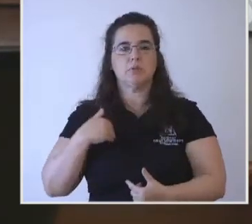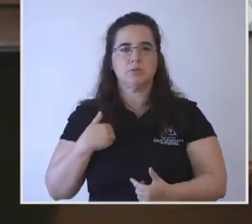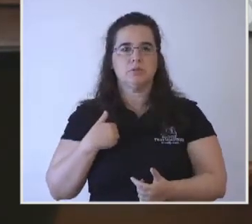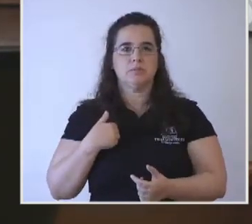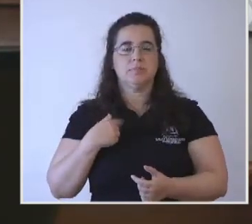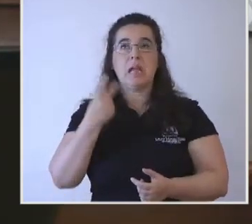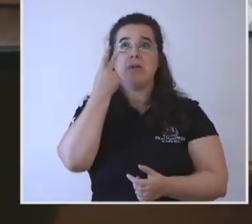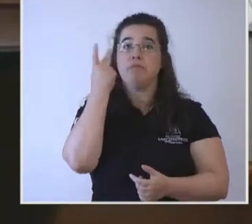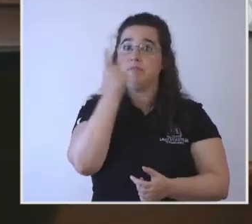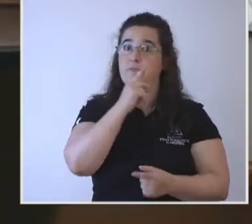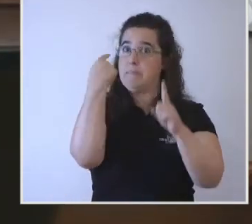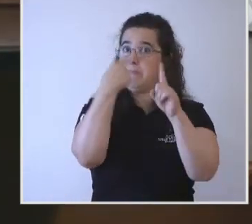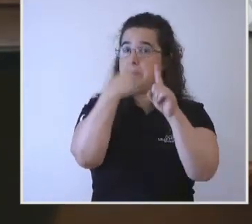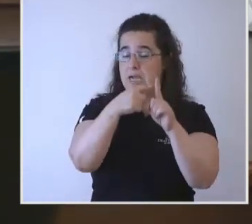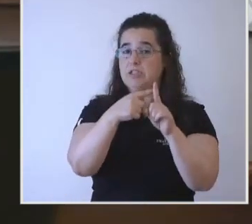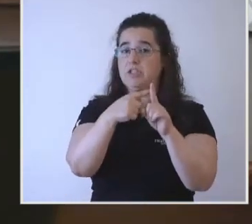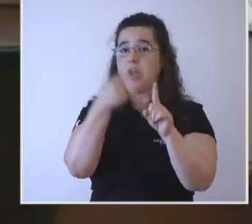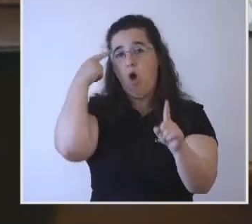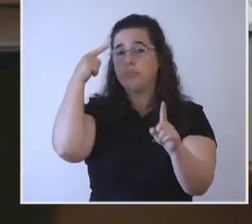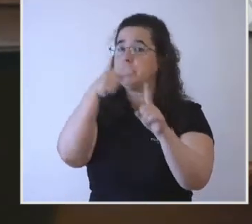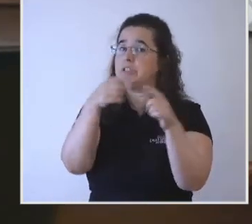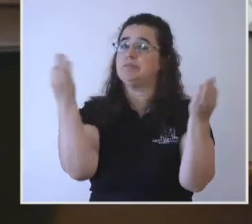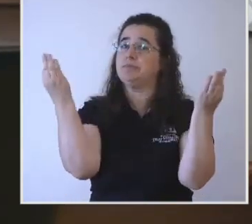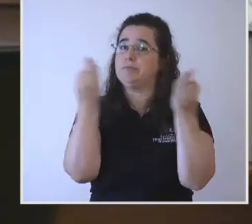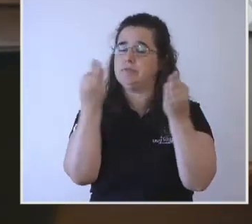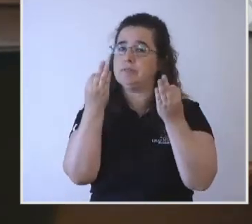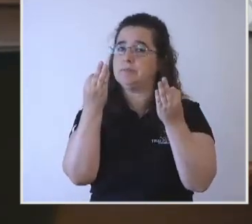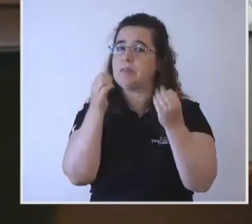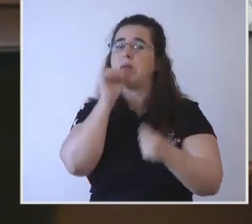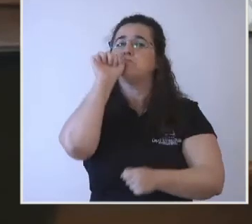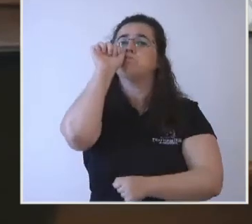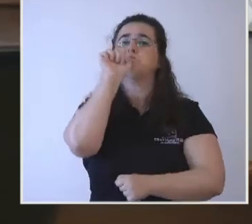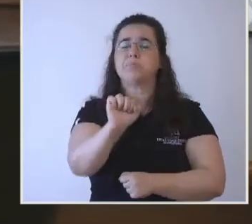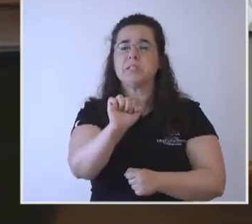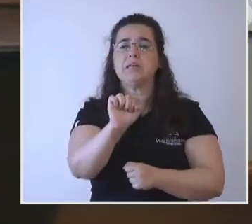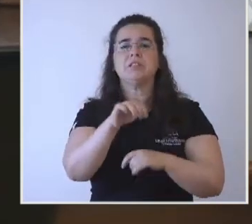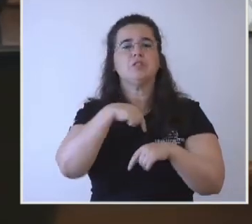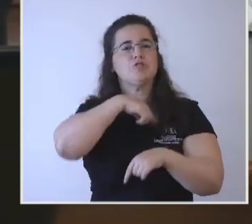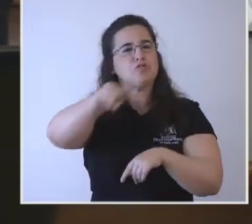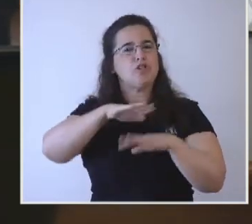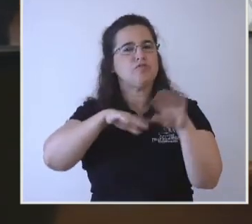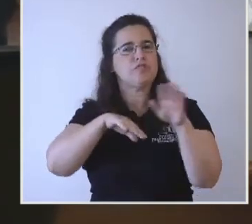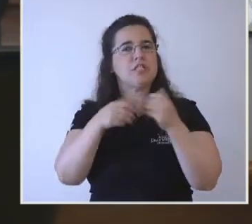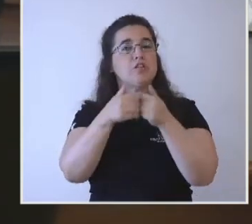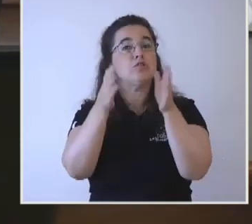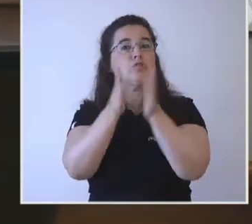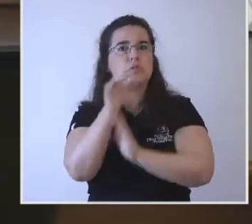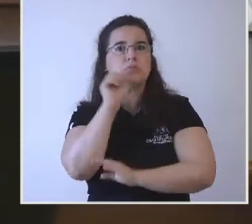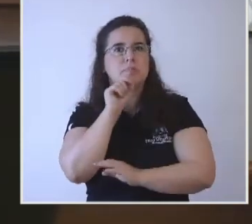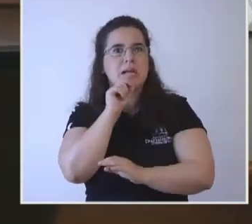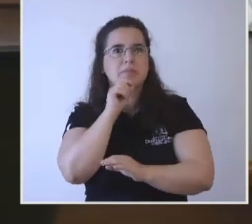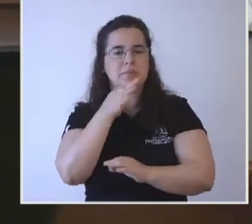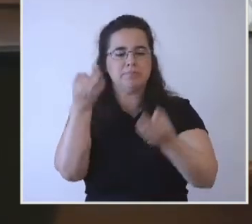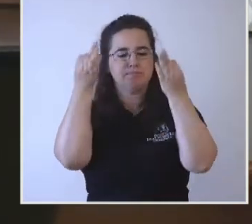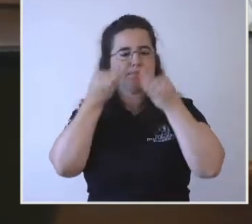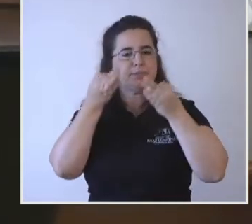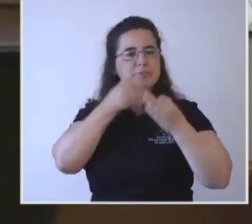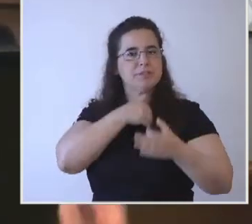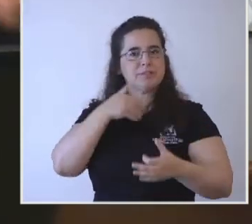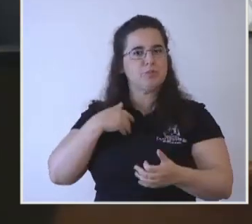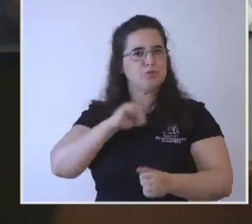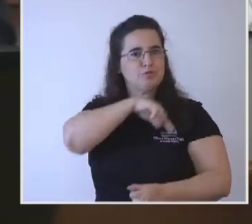Viver mais a missão significa fazermos tudo o que pudermos da nossa parte. E o meu desafio para vós